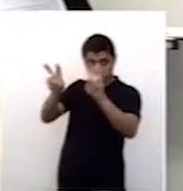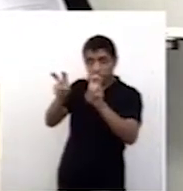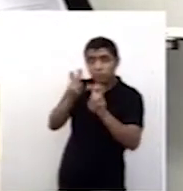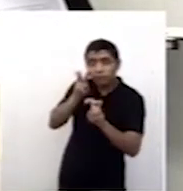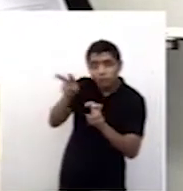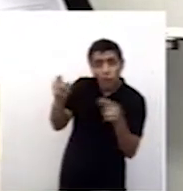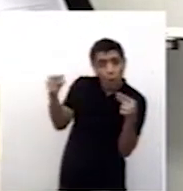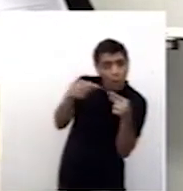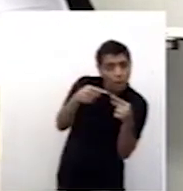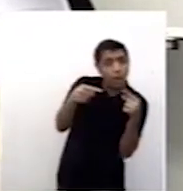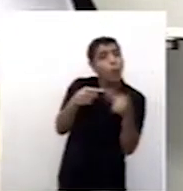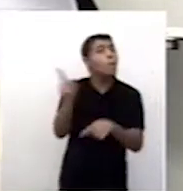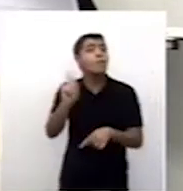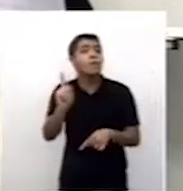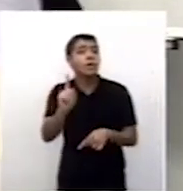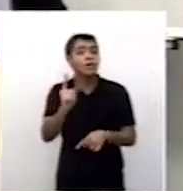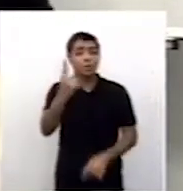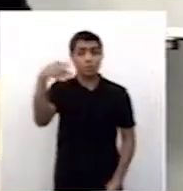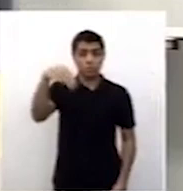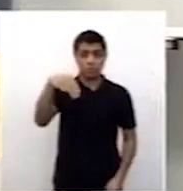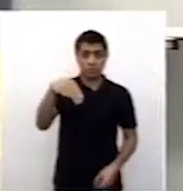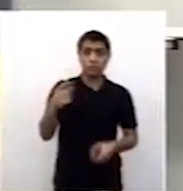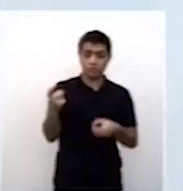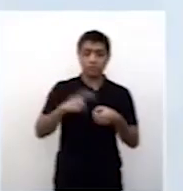esse. Ok? Daqui 1 minuto nós voltamos.